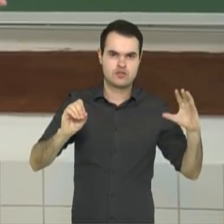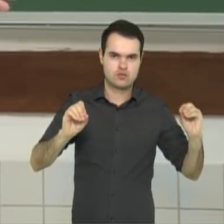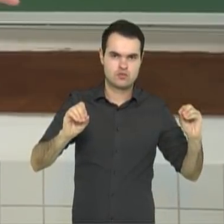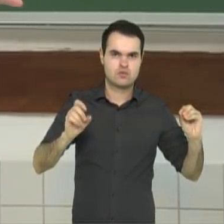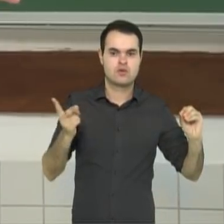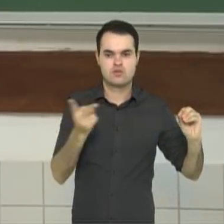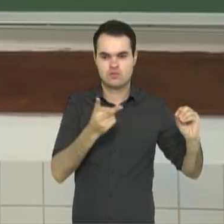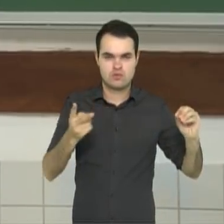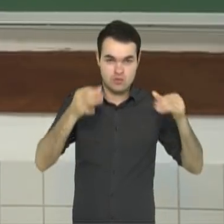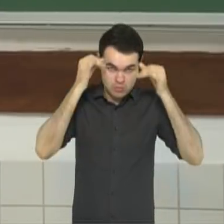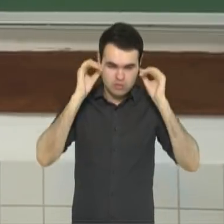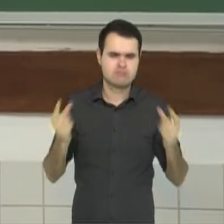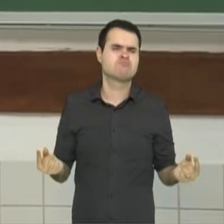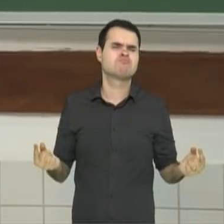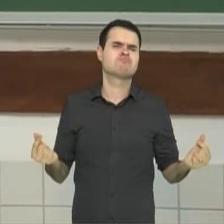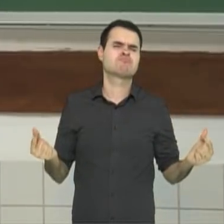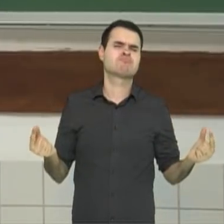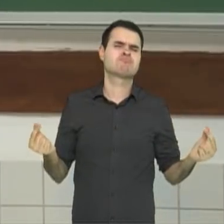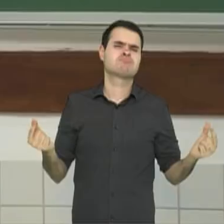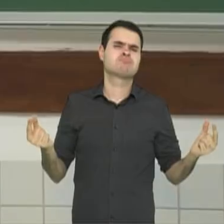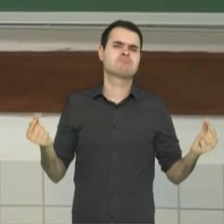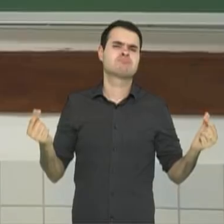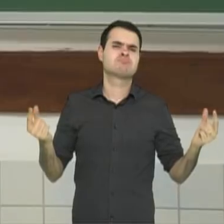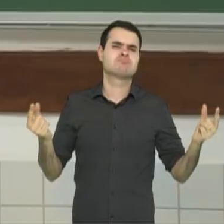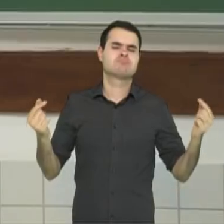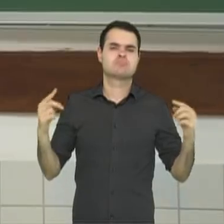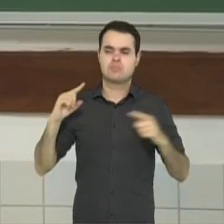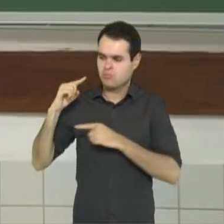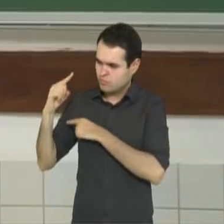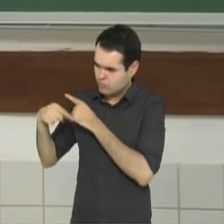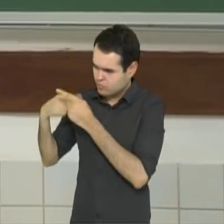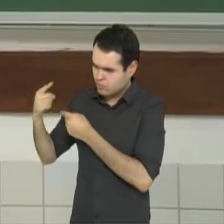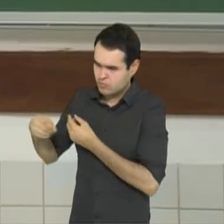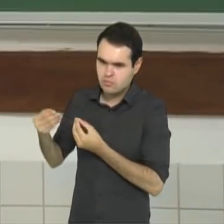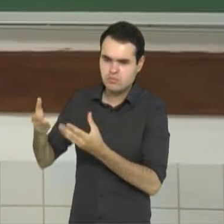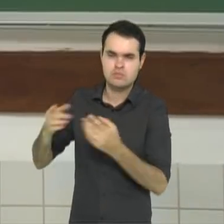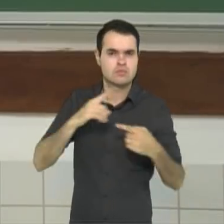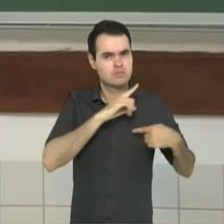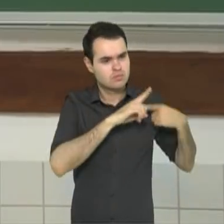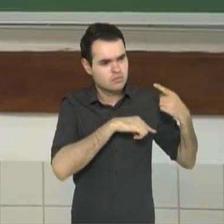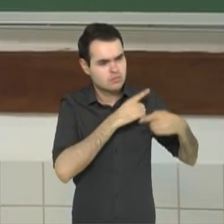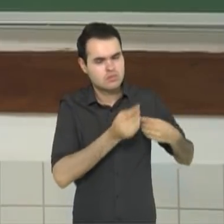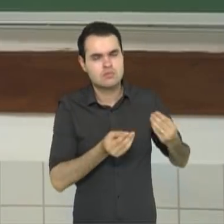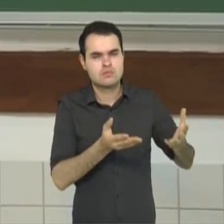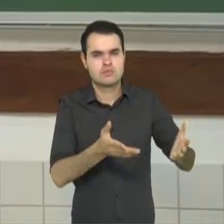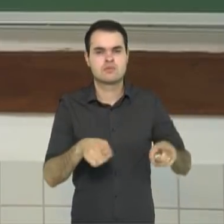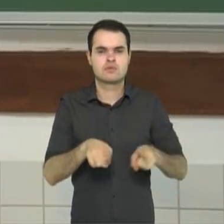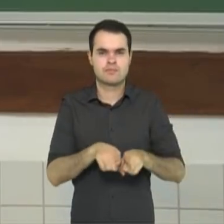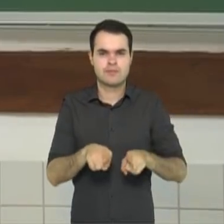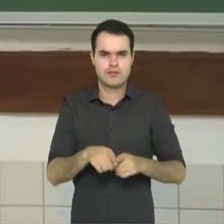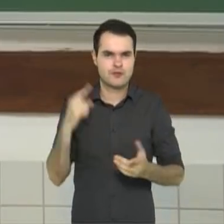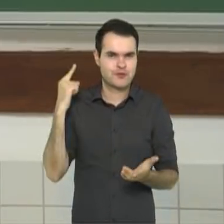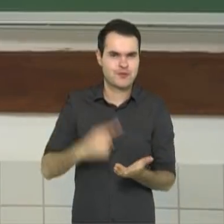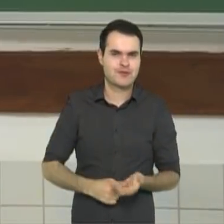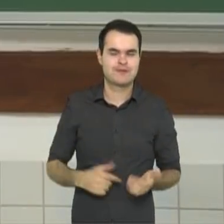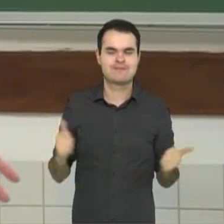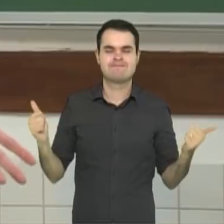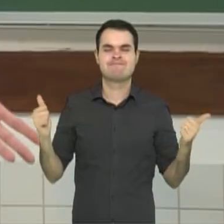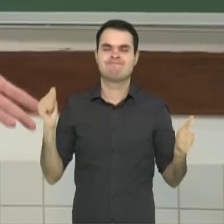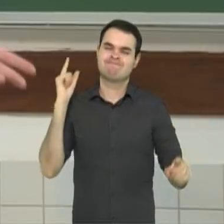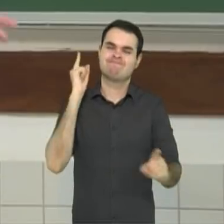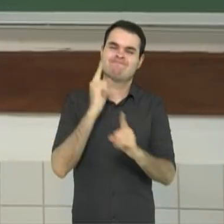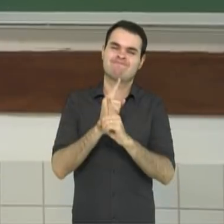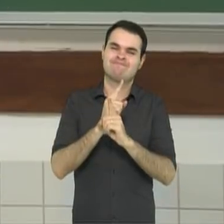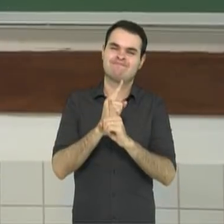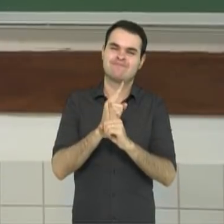festival riquíssimo, também herança da nossa sociedade pastoril. Combinado, galerinha? Eu espero